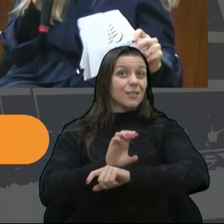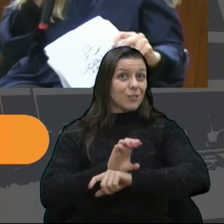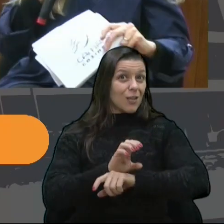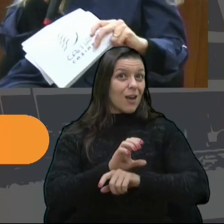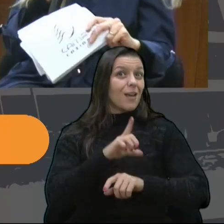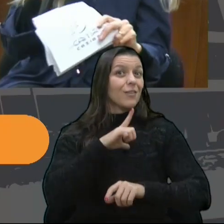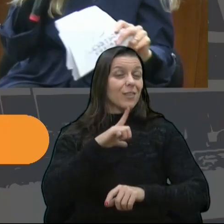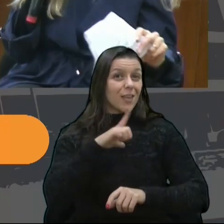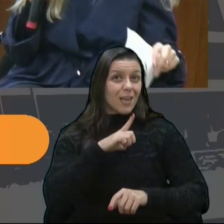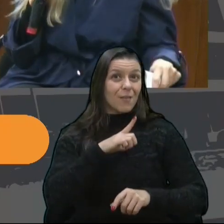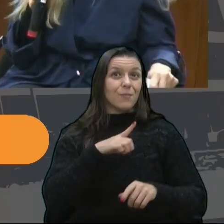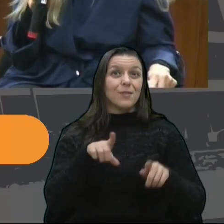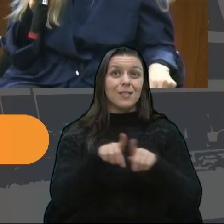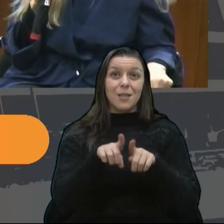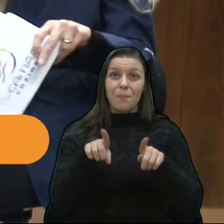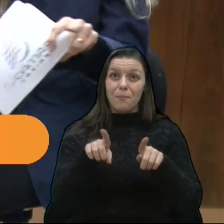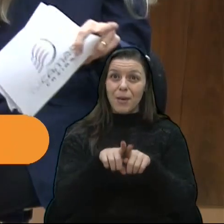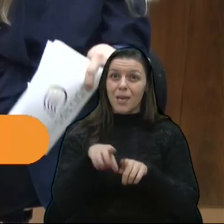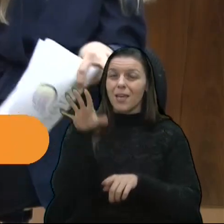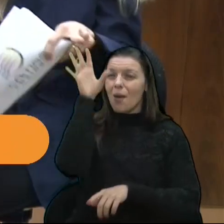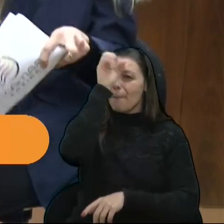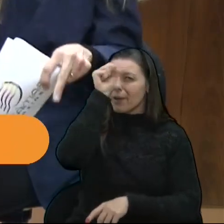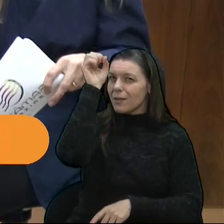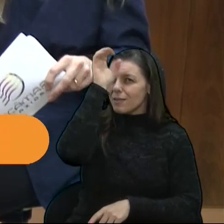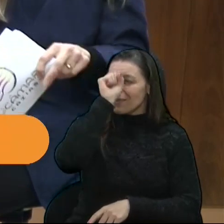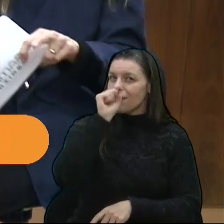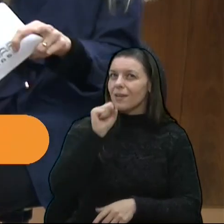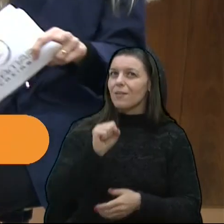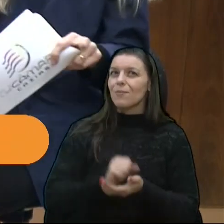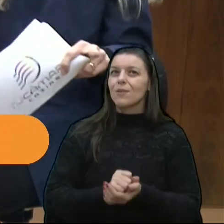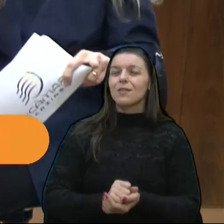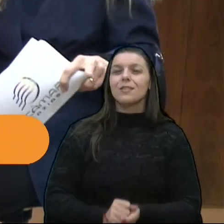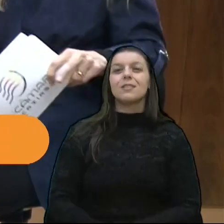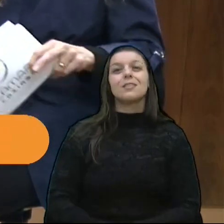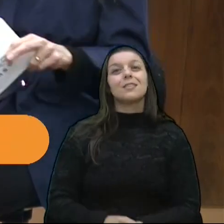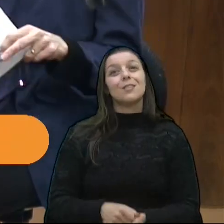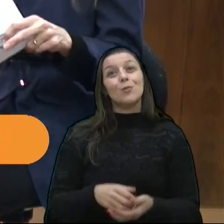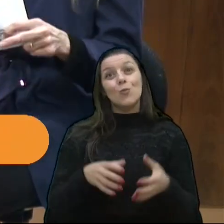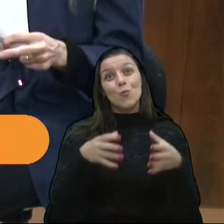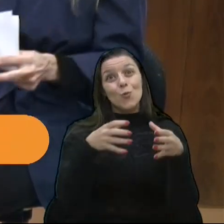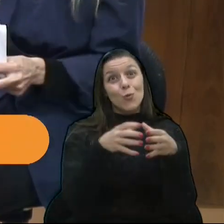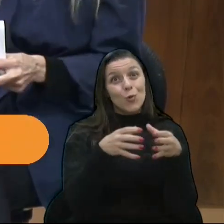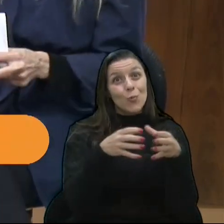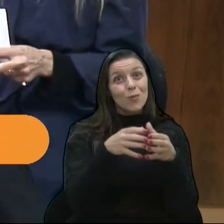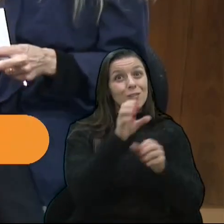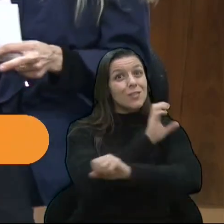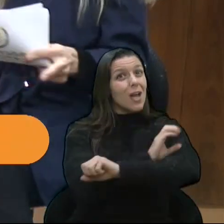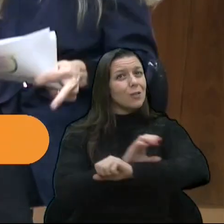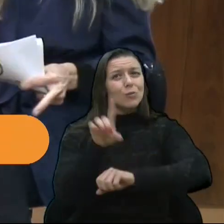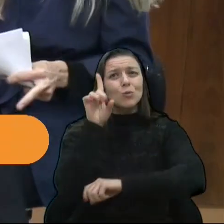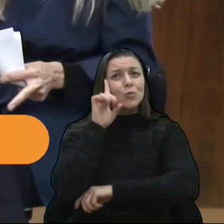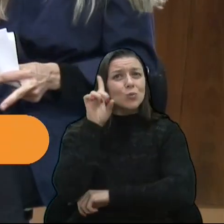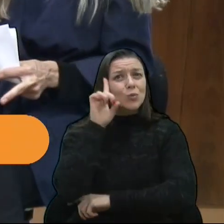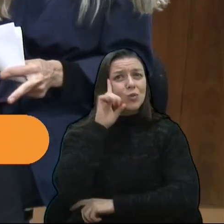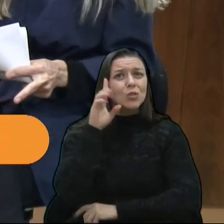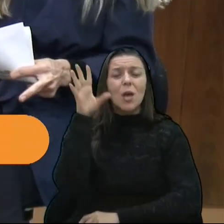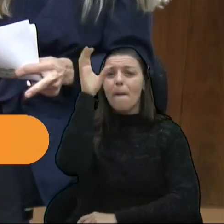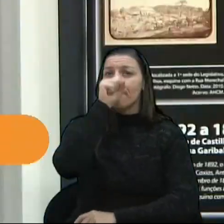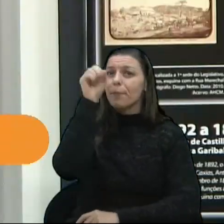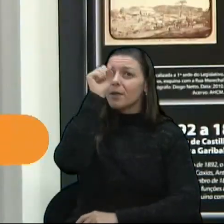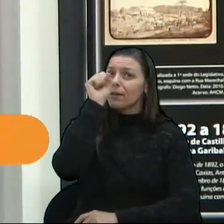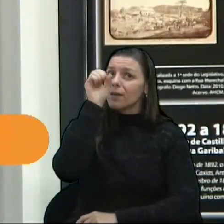Verdade. E a gente tem aprendido, Alexandre, Felipe, Tássia, assim, com eles, todo dia. Demais. Todo dia.